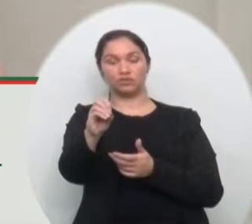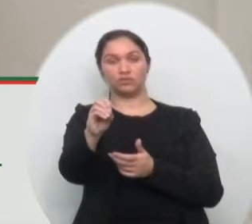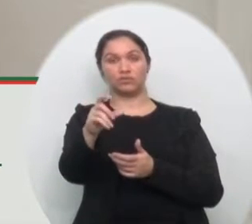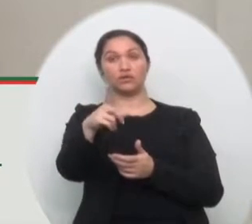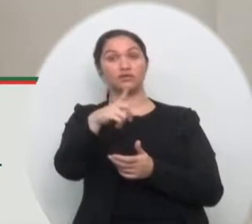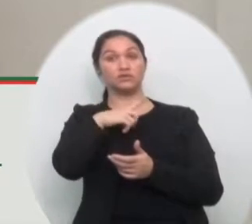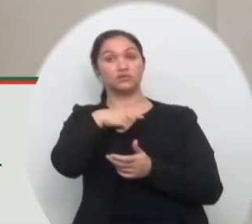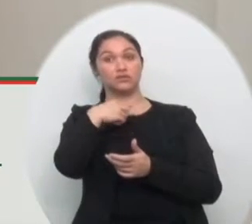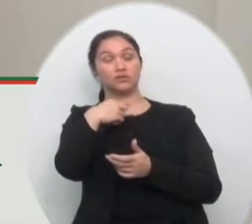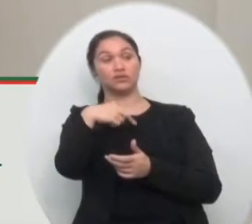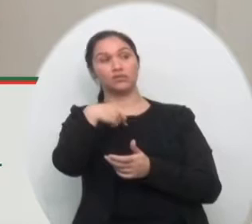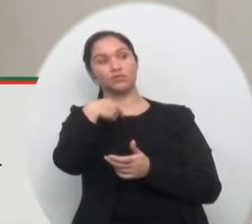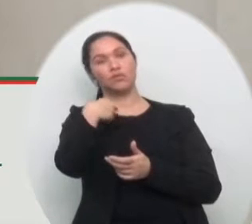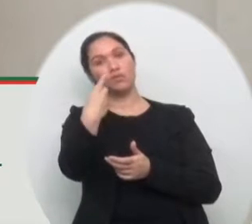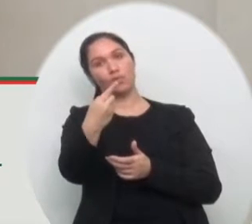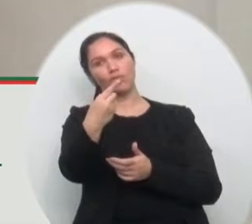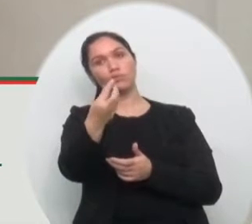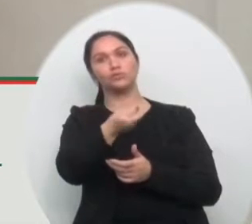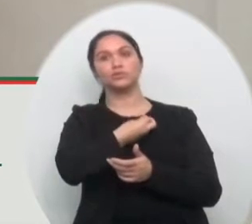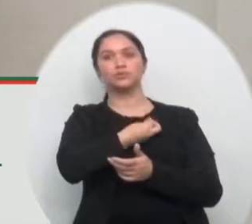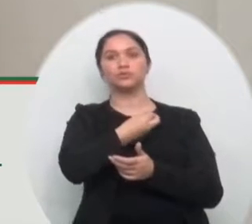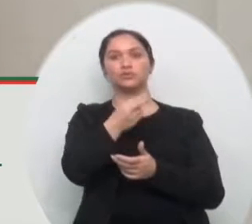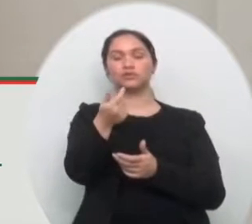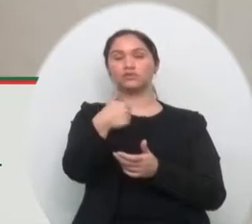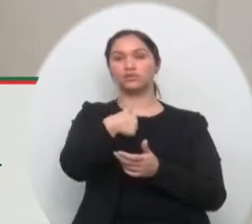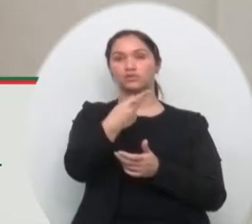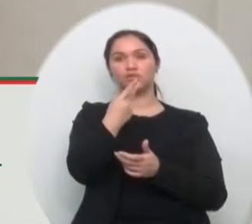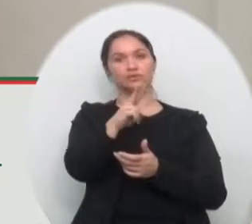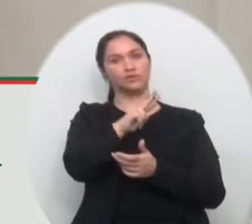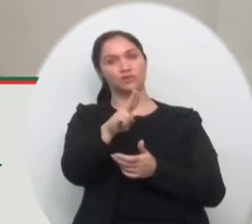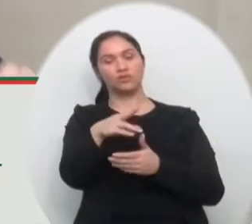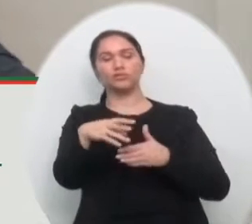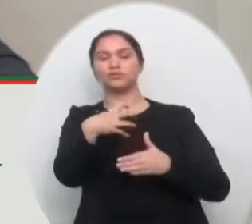sinta-se também cumprimentados aqui por esse vereador.